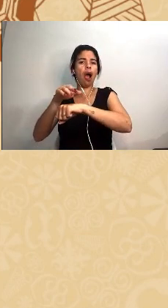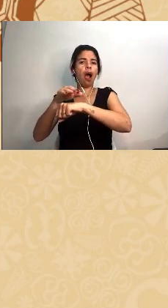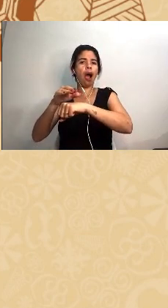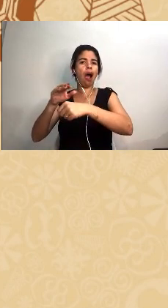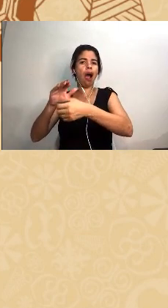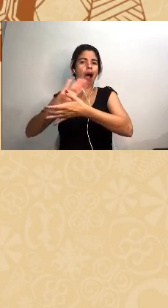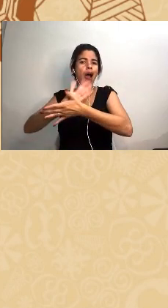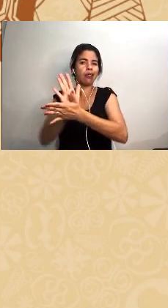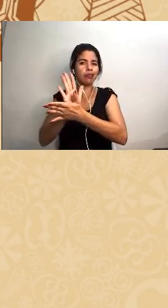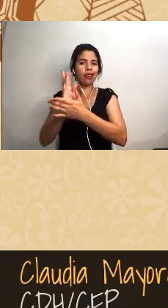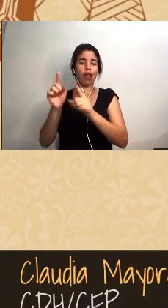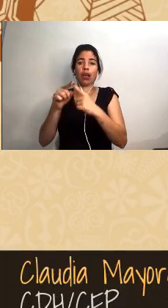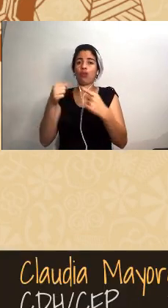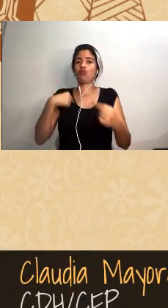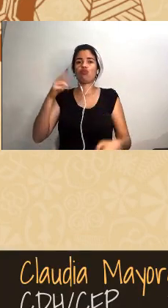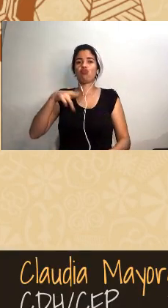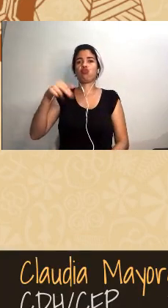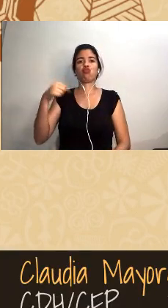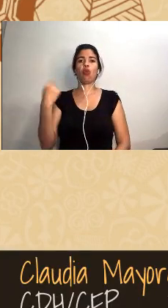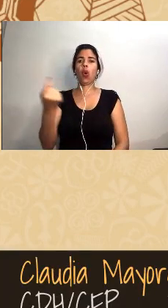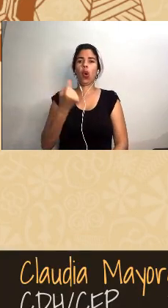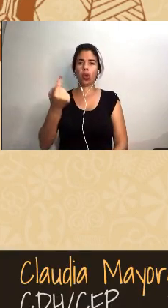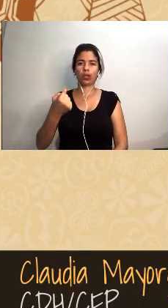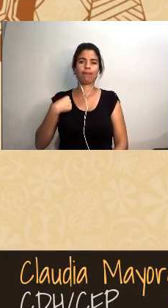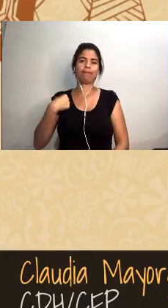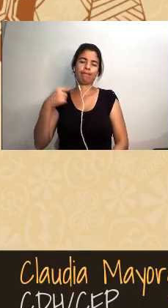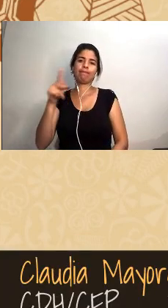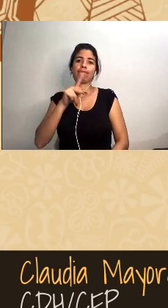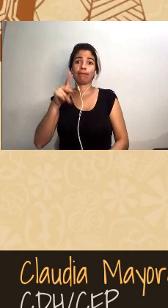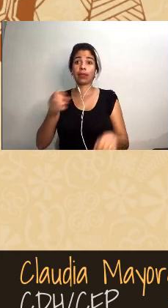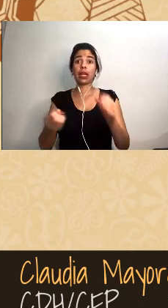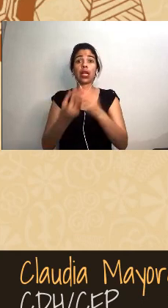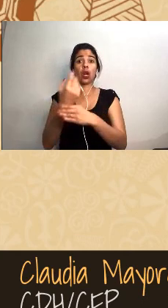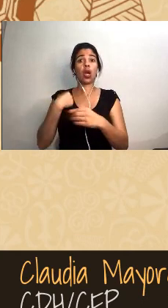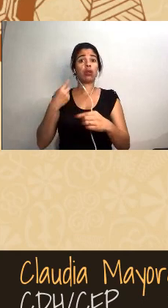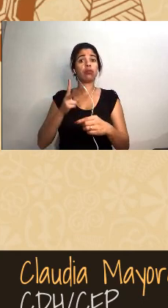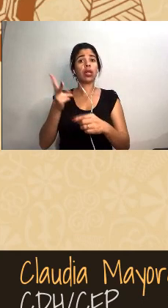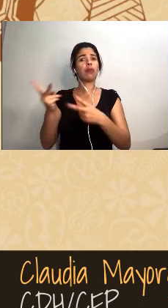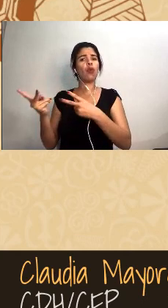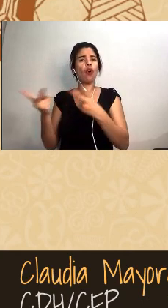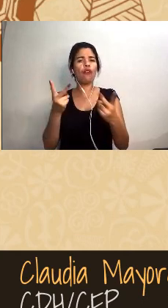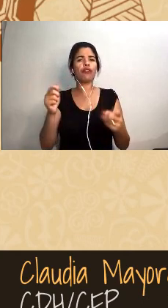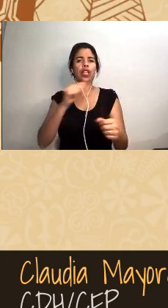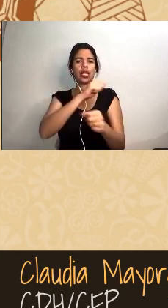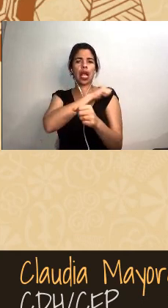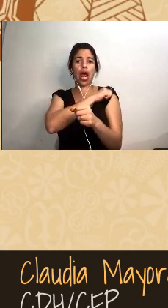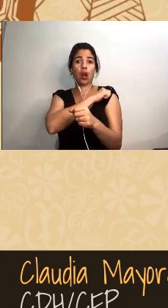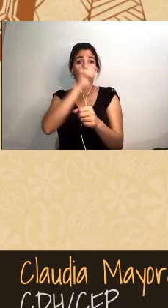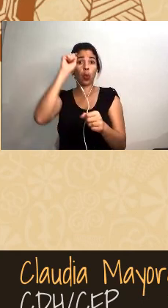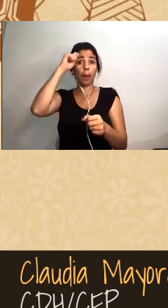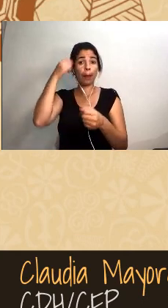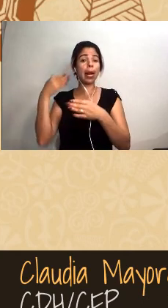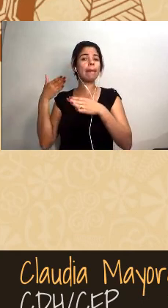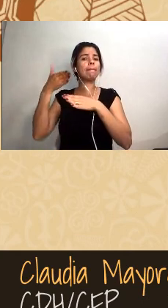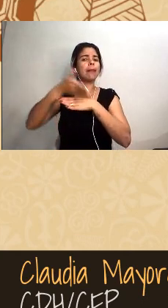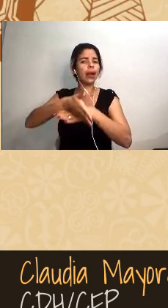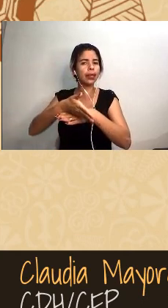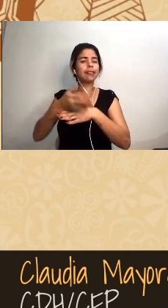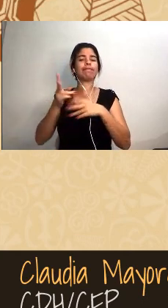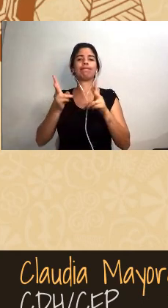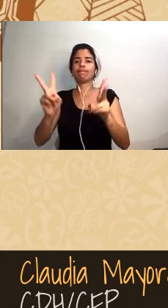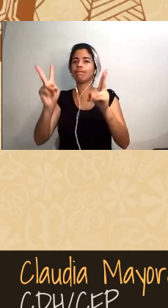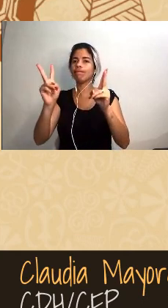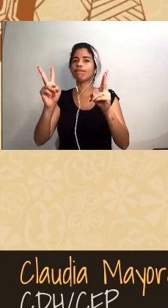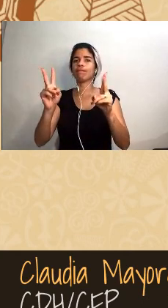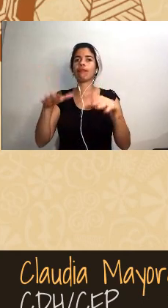sozinha, apesar de eu ter sido a professora que criou. Eu estou sempre convidando meus alunos negros para participarem, né? Assim, então,